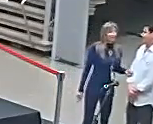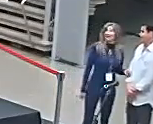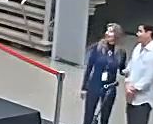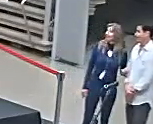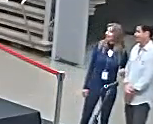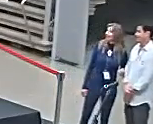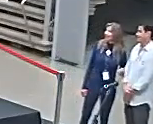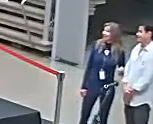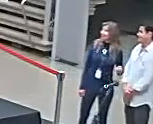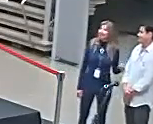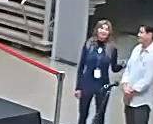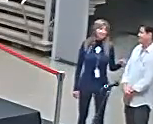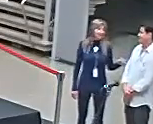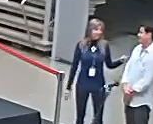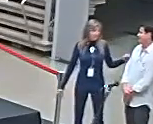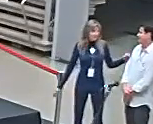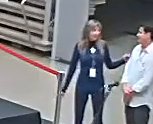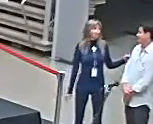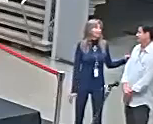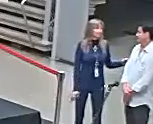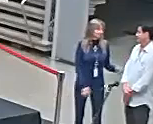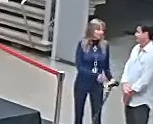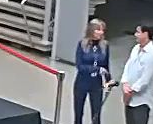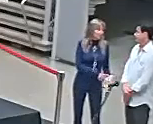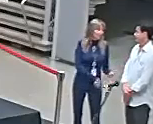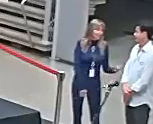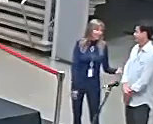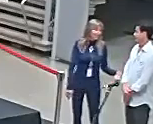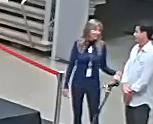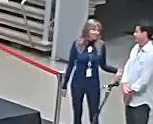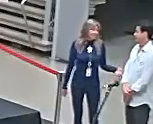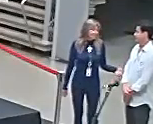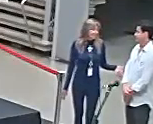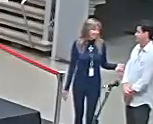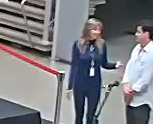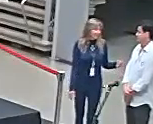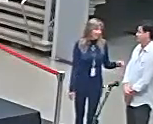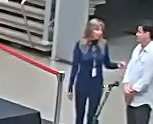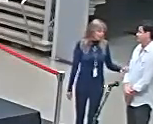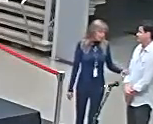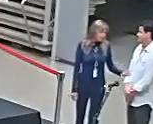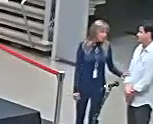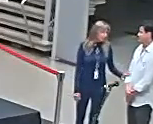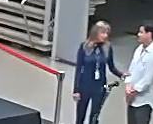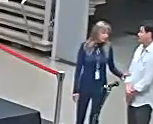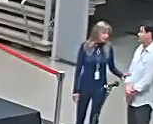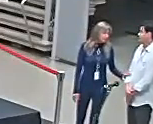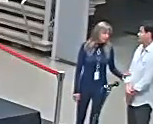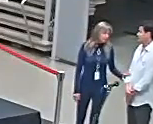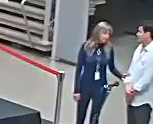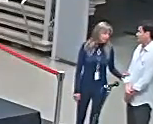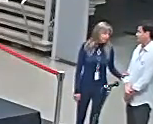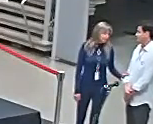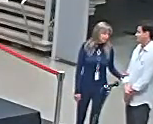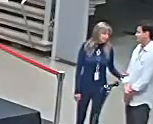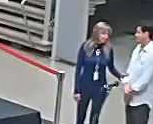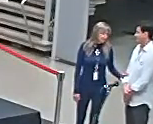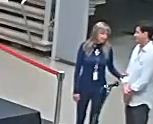mesa e a presidência dessa Assembleia Legislativa de Minas mas eu não gostaria